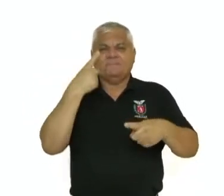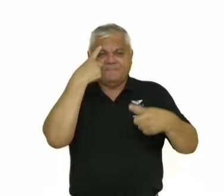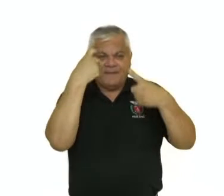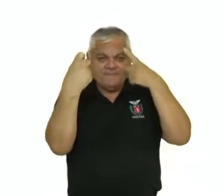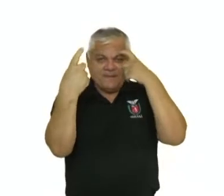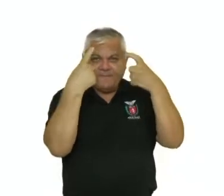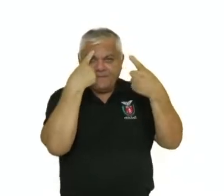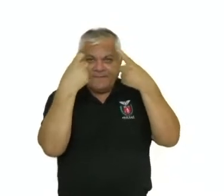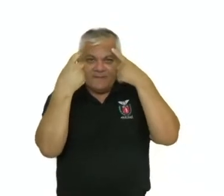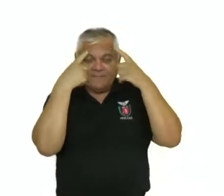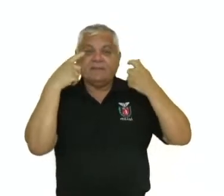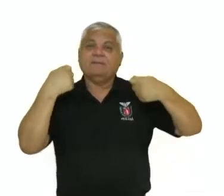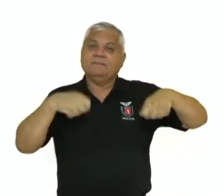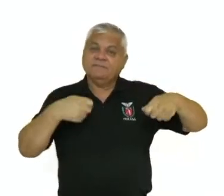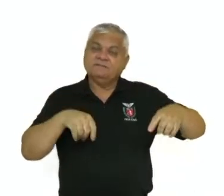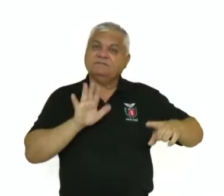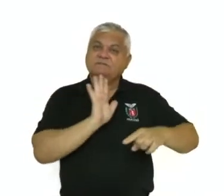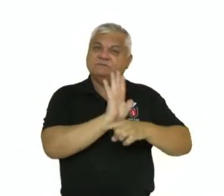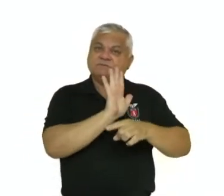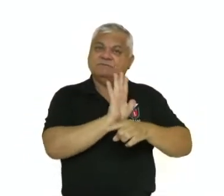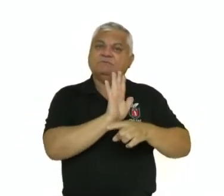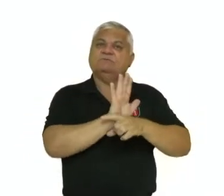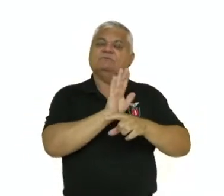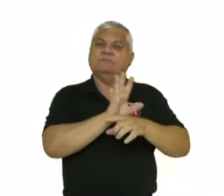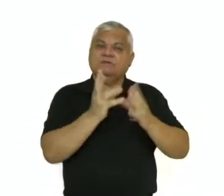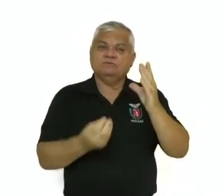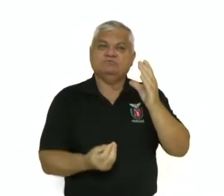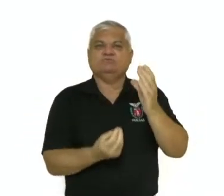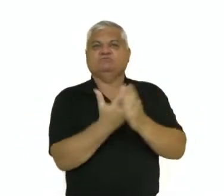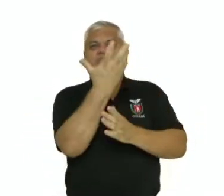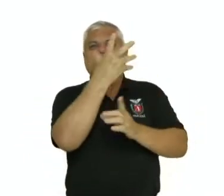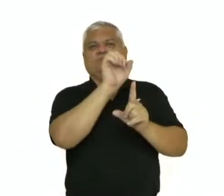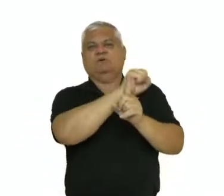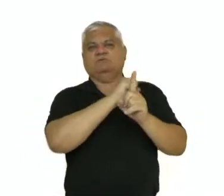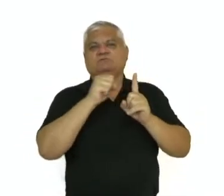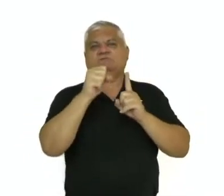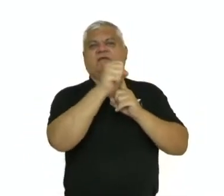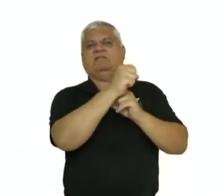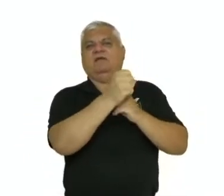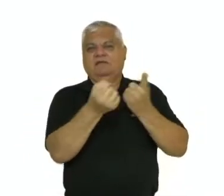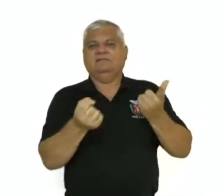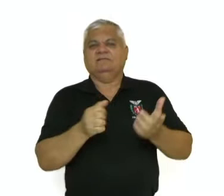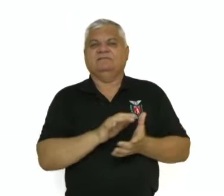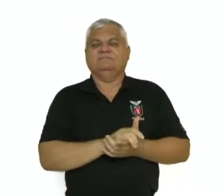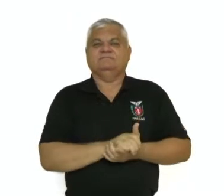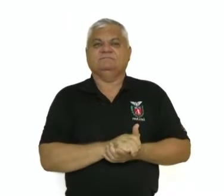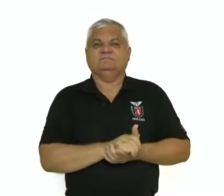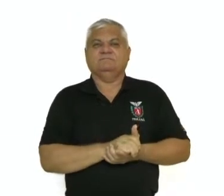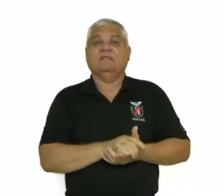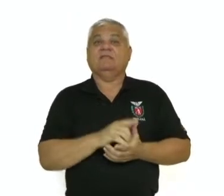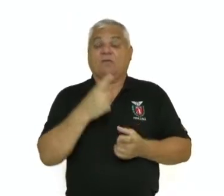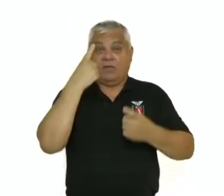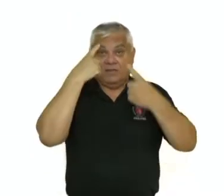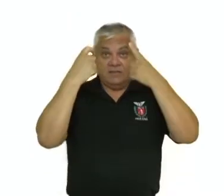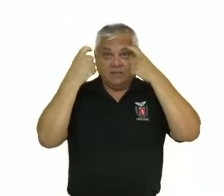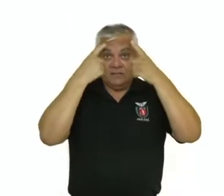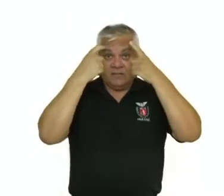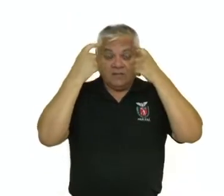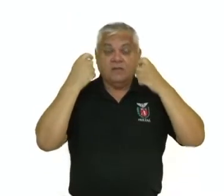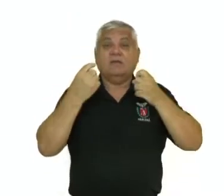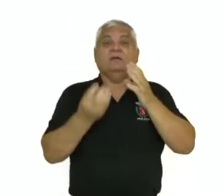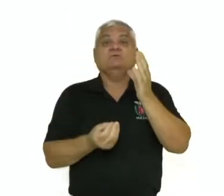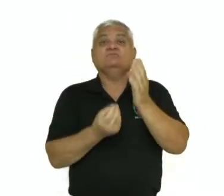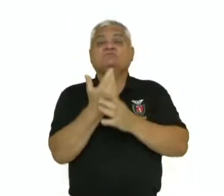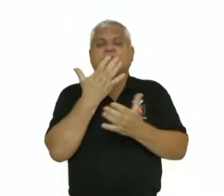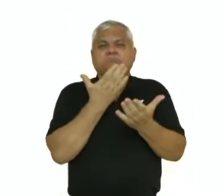ideias necessárias para a instauração de uma sociedade plenamente socialista. Tais ideias surgiram após um